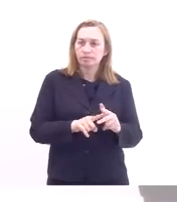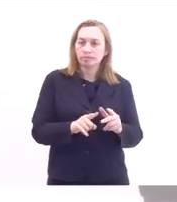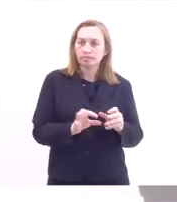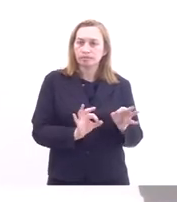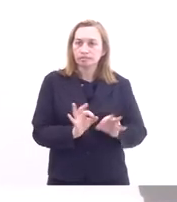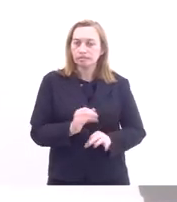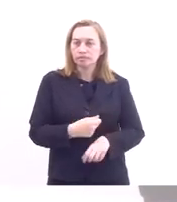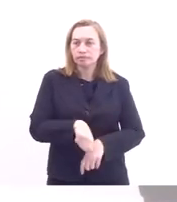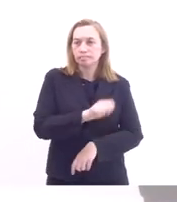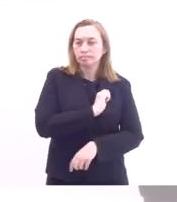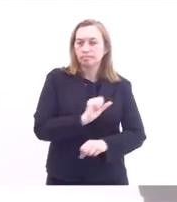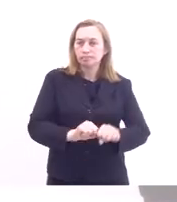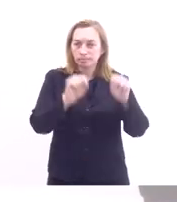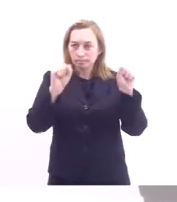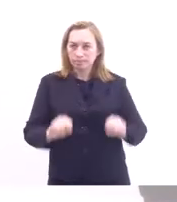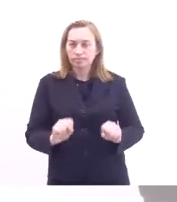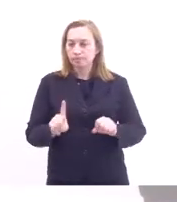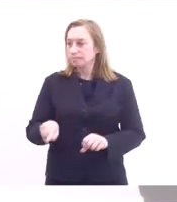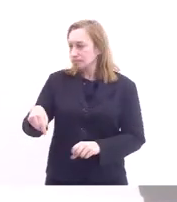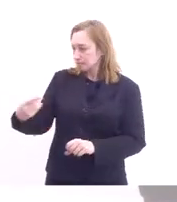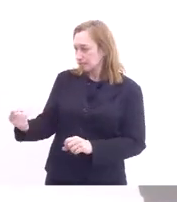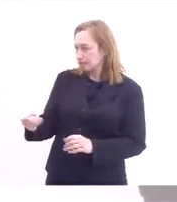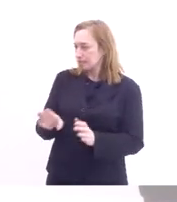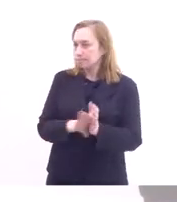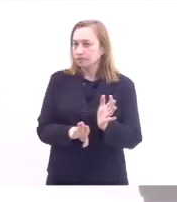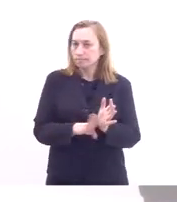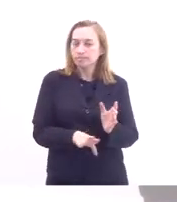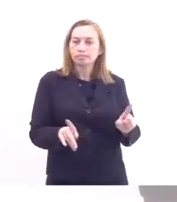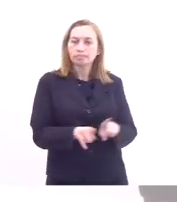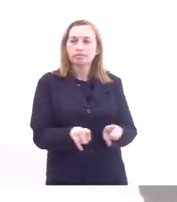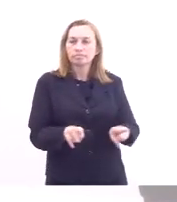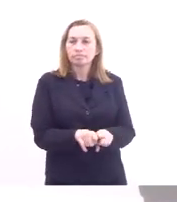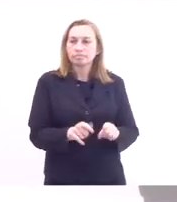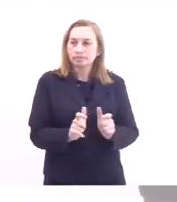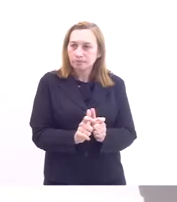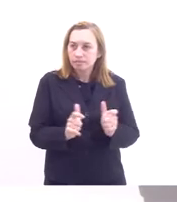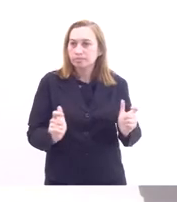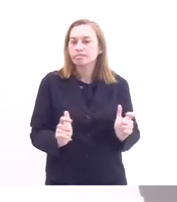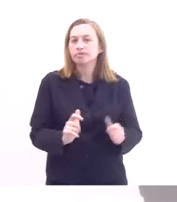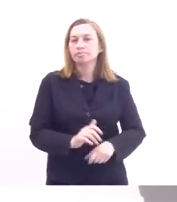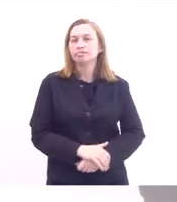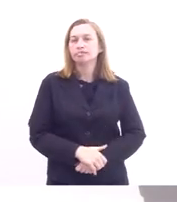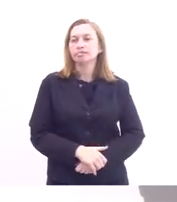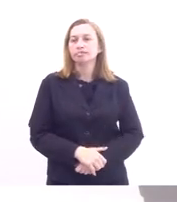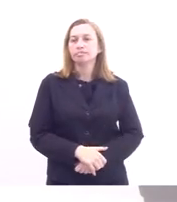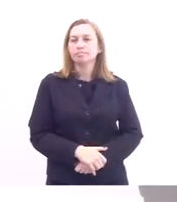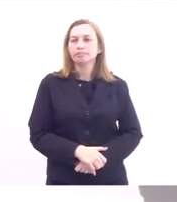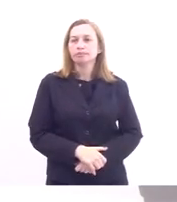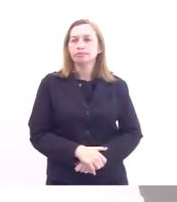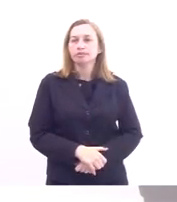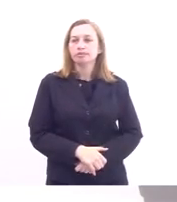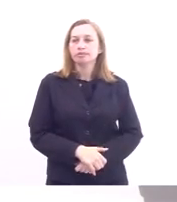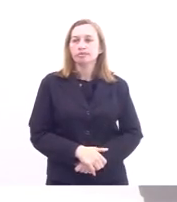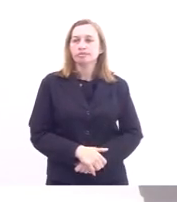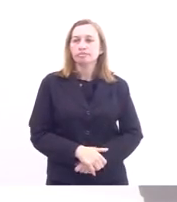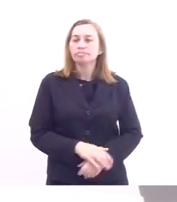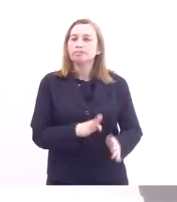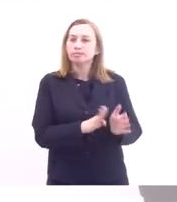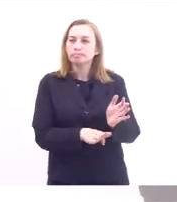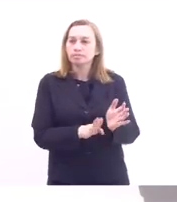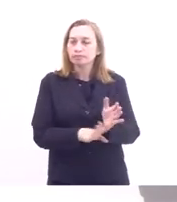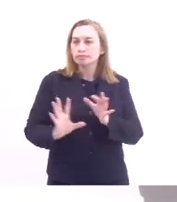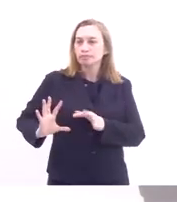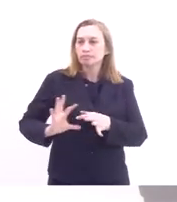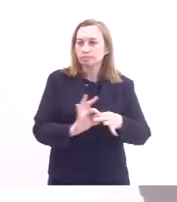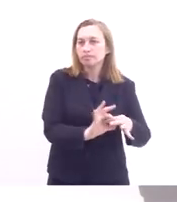Em outras despesas correntes, os gastos também aumentaram por conta do aumento de despesas